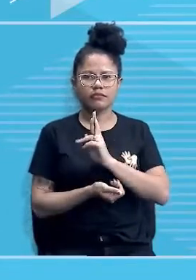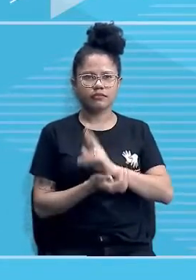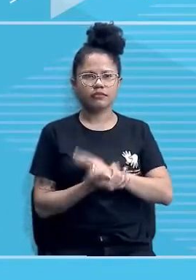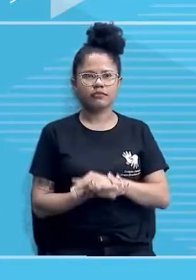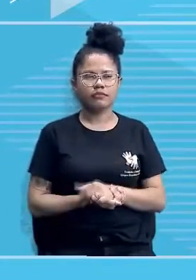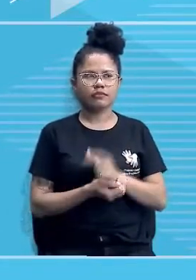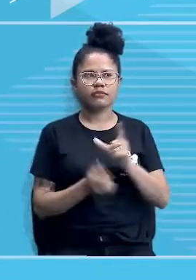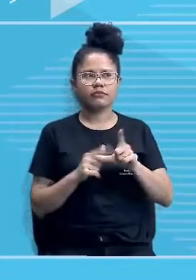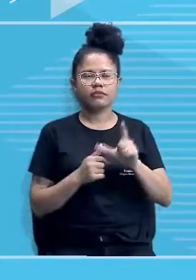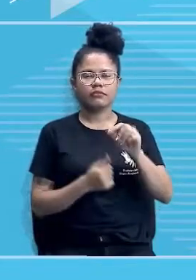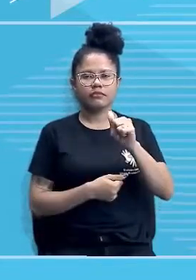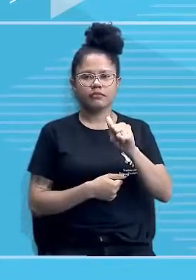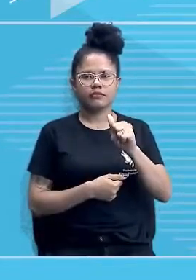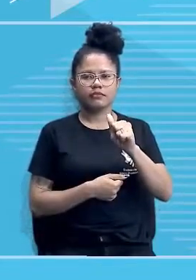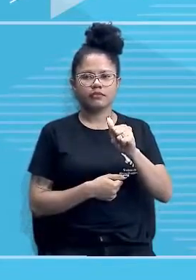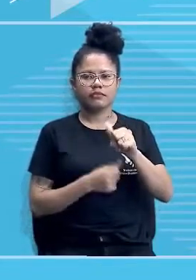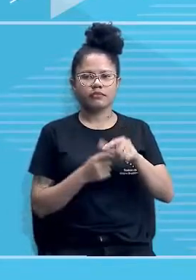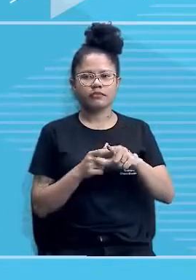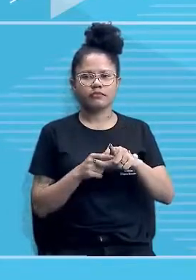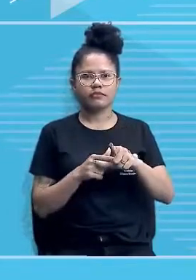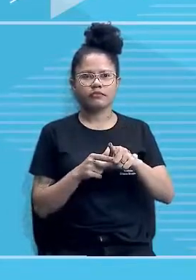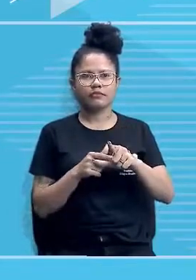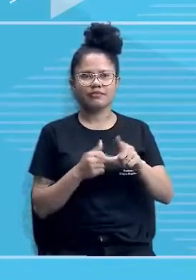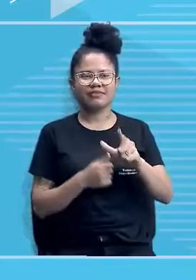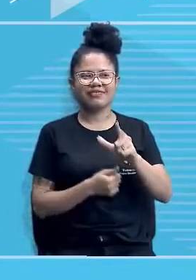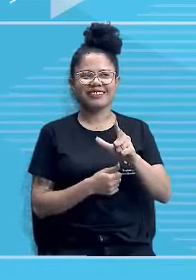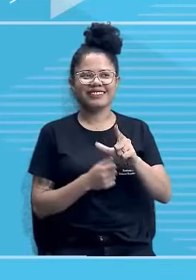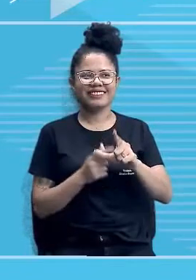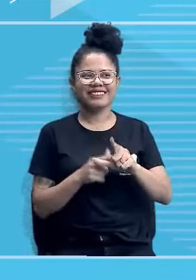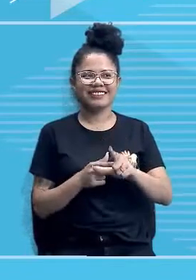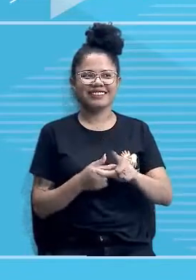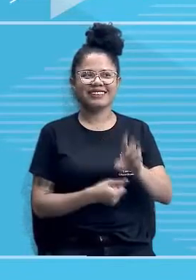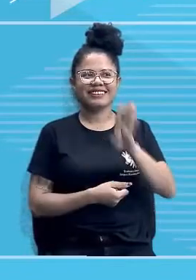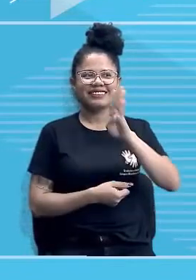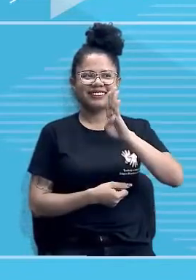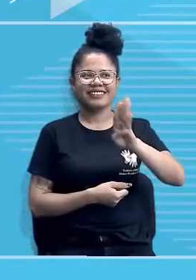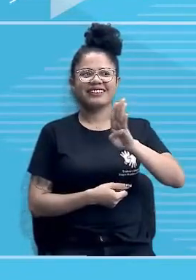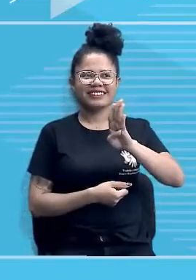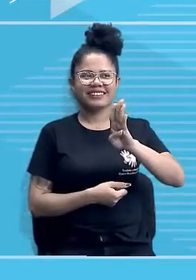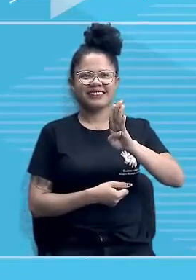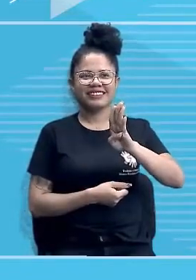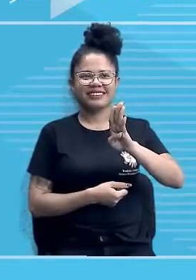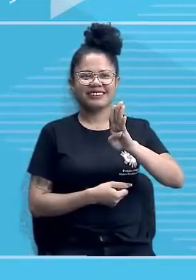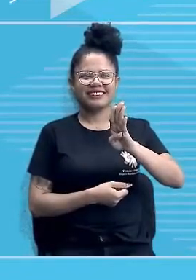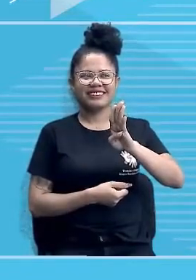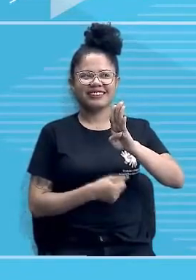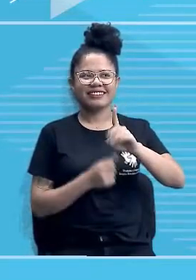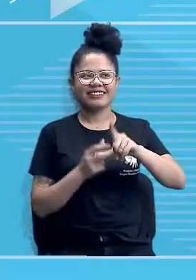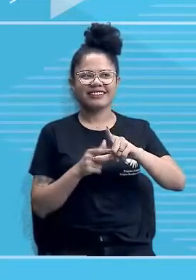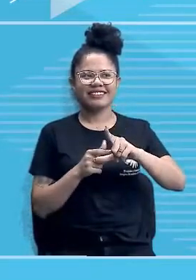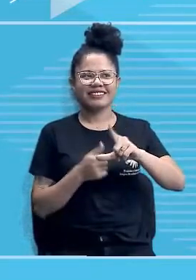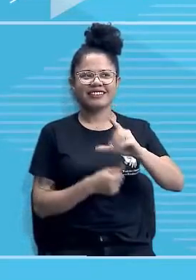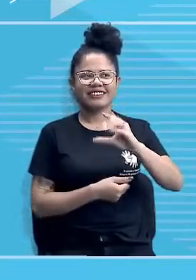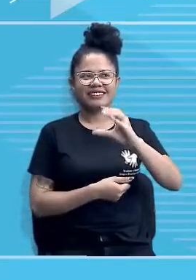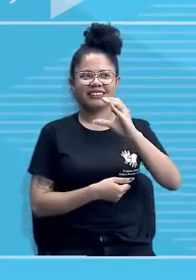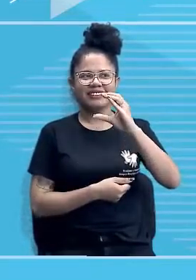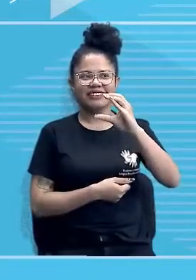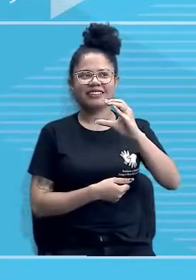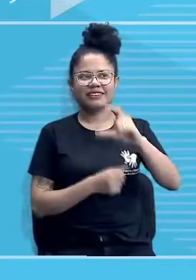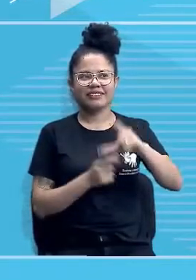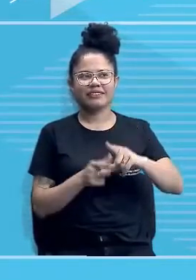se tem água na letra a a água tetracloreto de carbono o